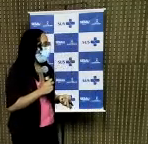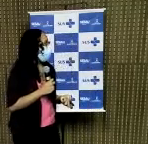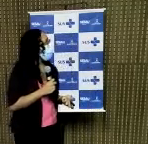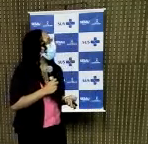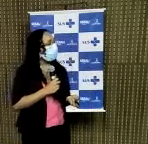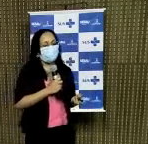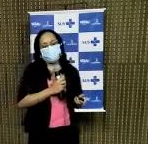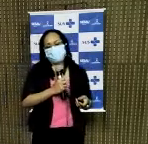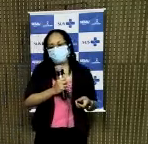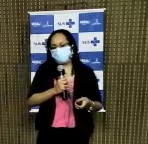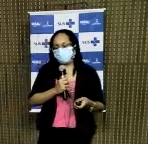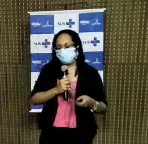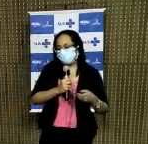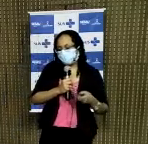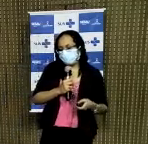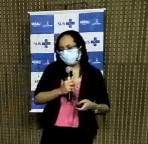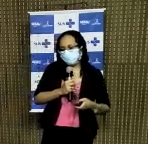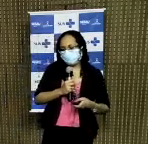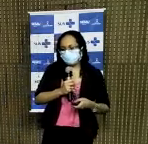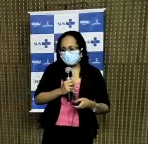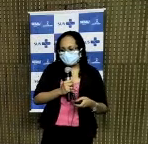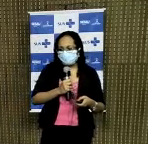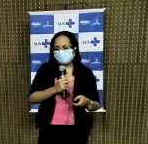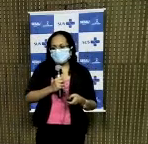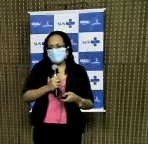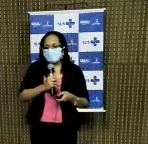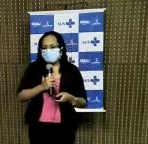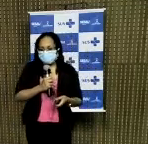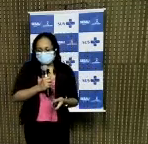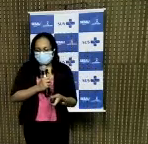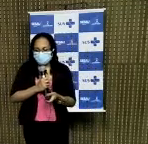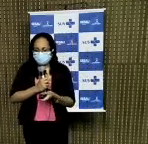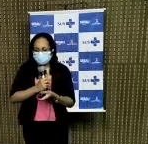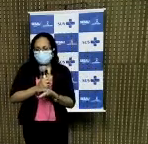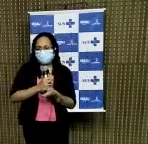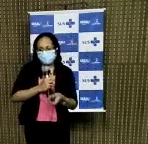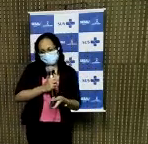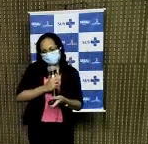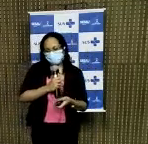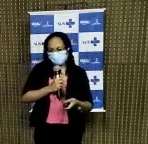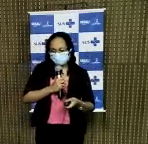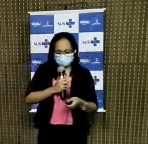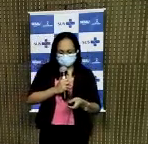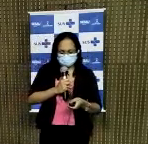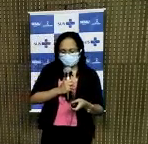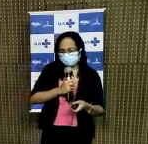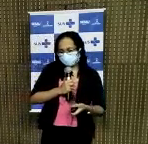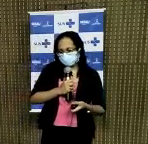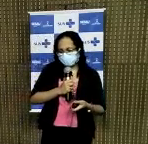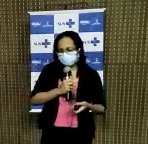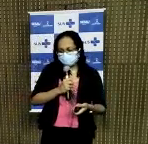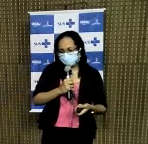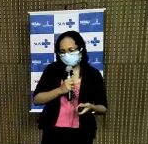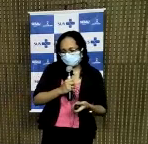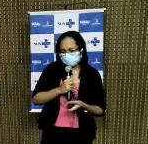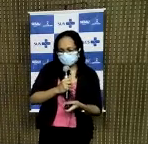programa de controle, né, de cessação tabágica dentro da unidade, e no ano de 2021, nesse primeiro